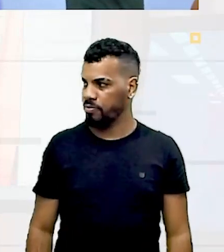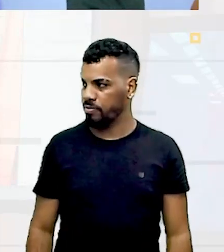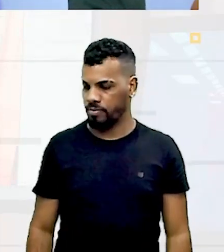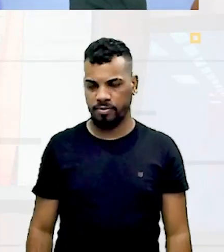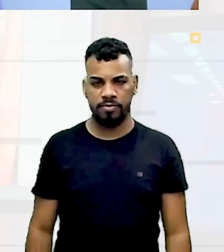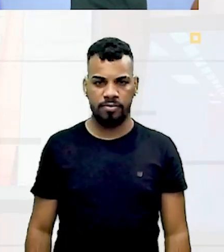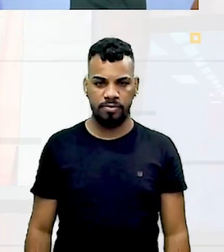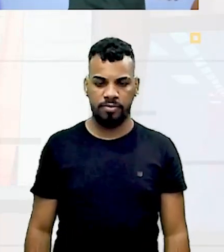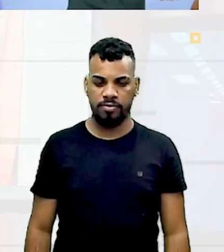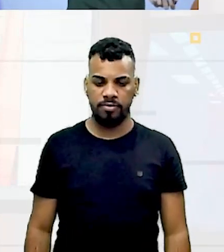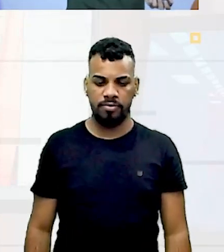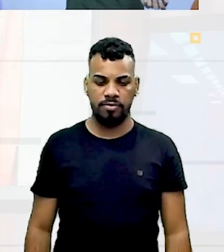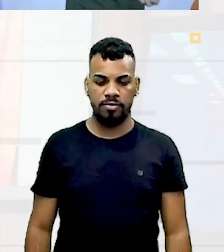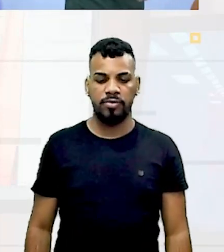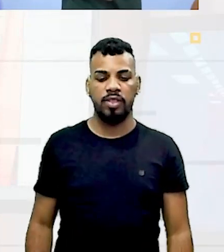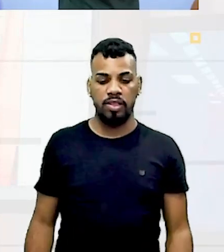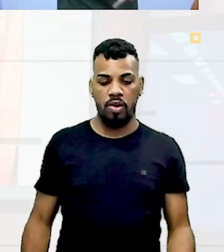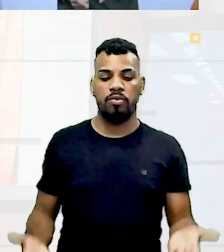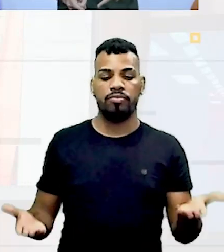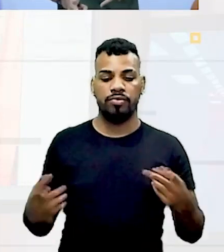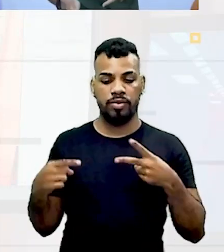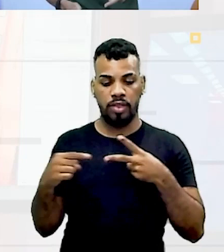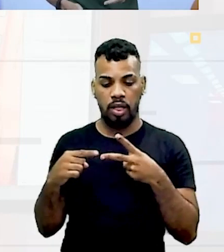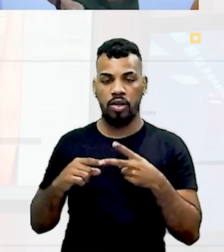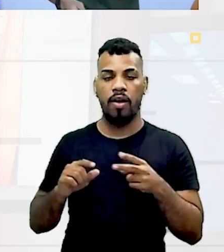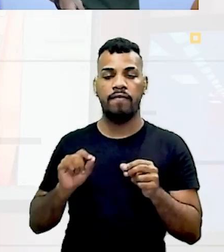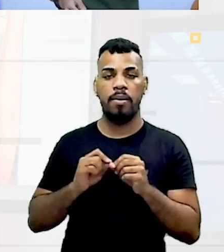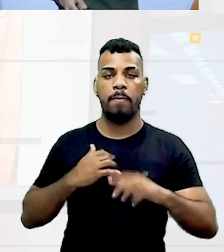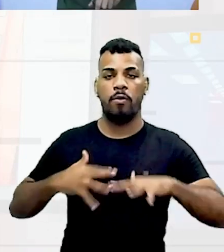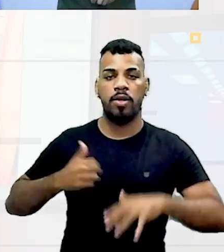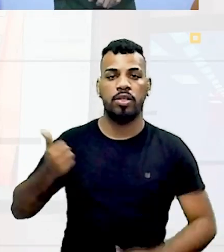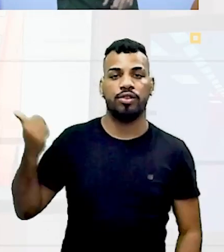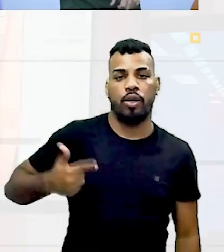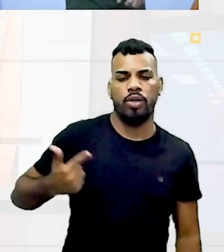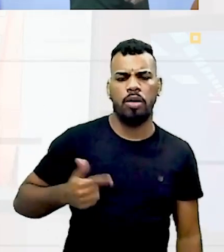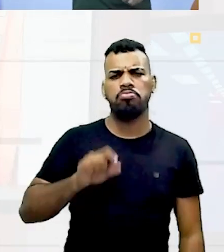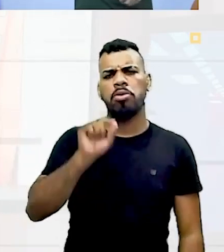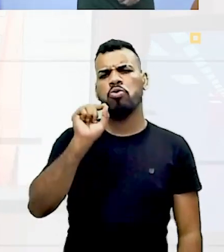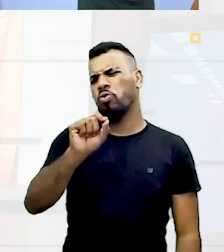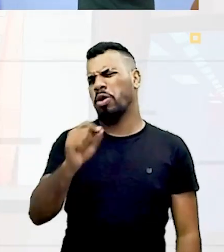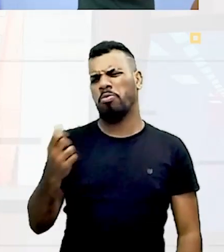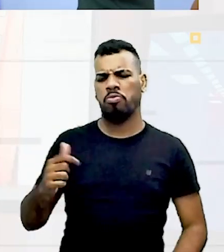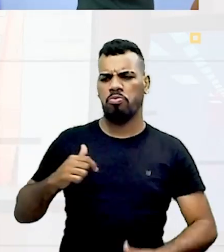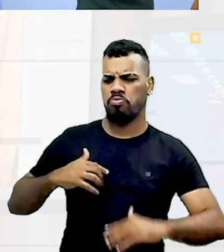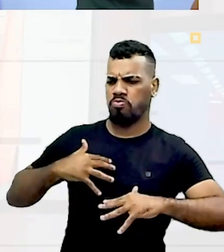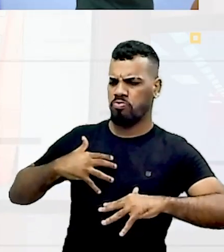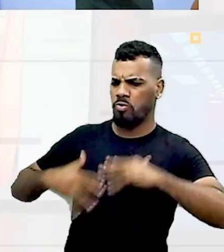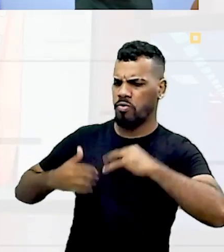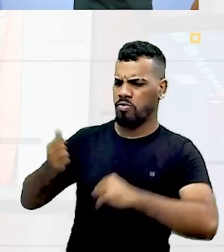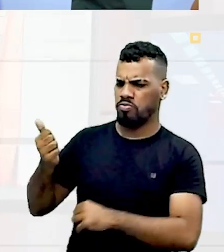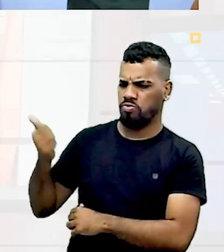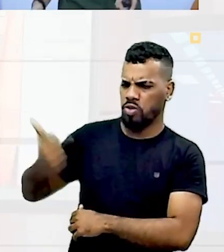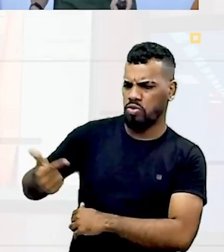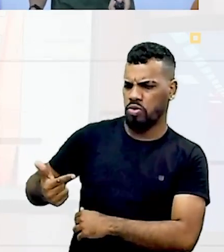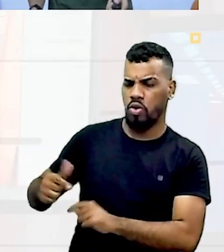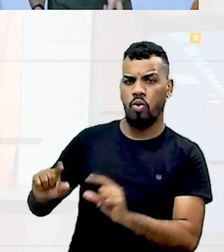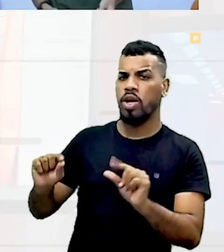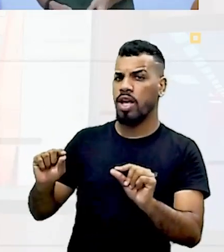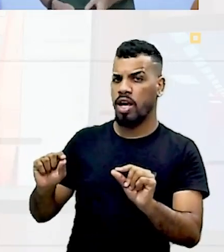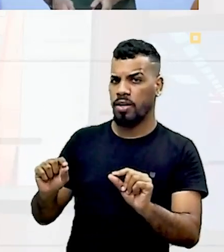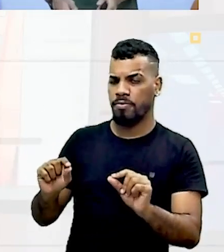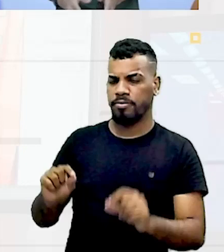bem, é o secondary action, ação secundária. O que seria essa ideia de ação